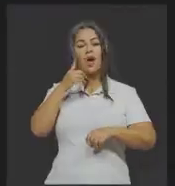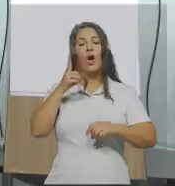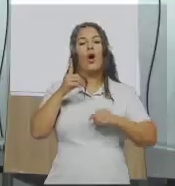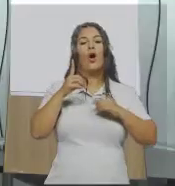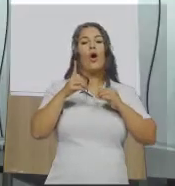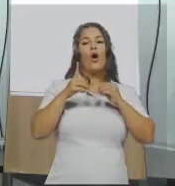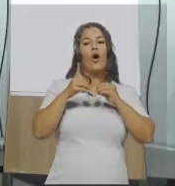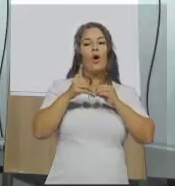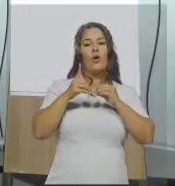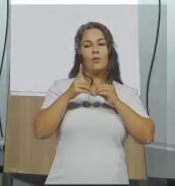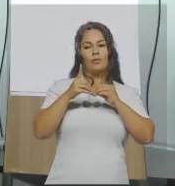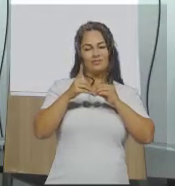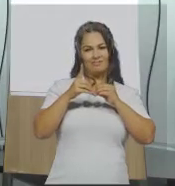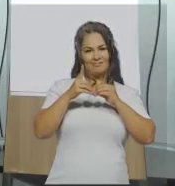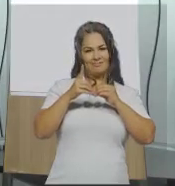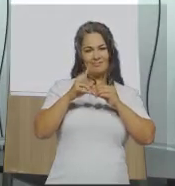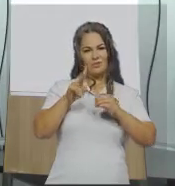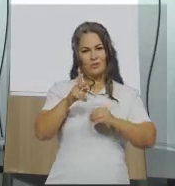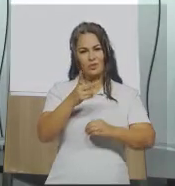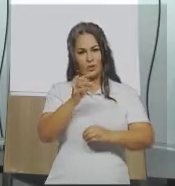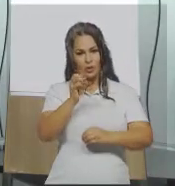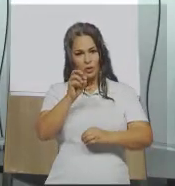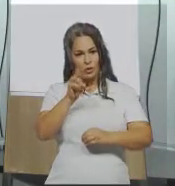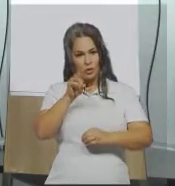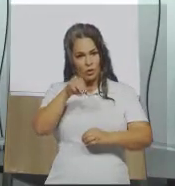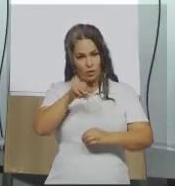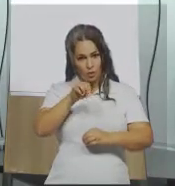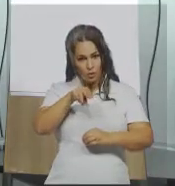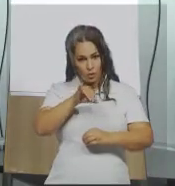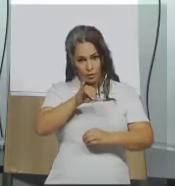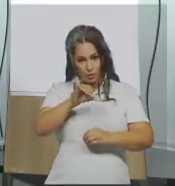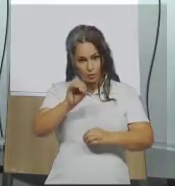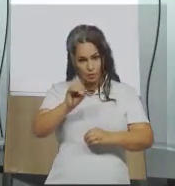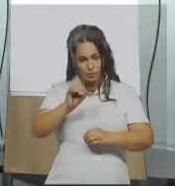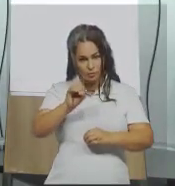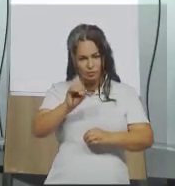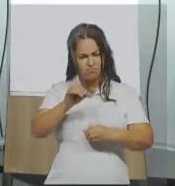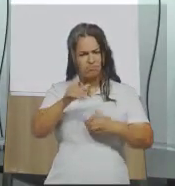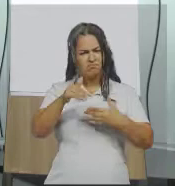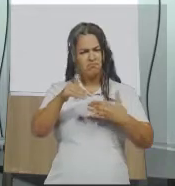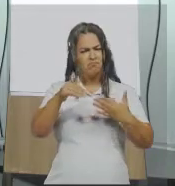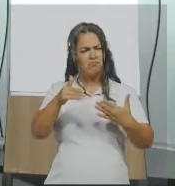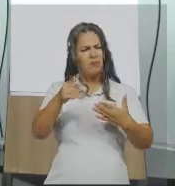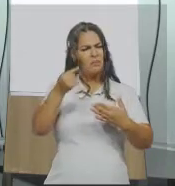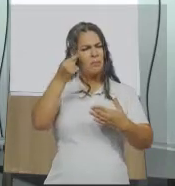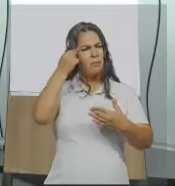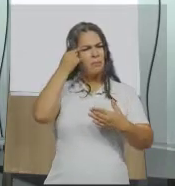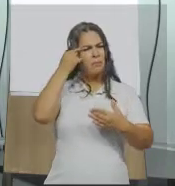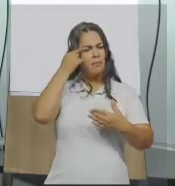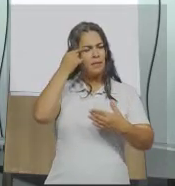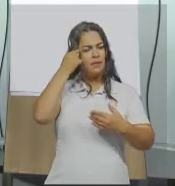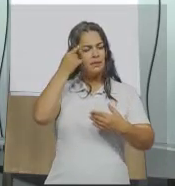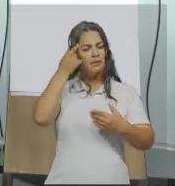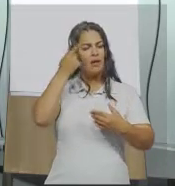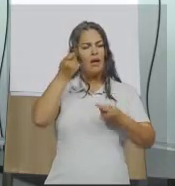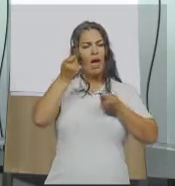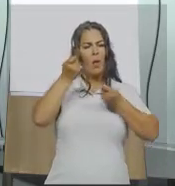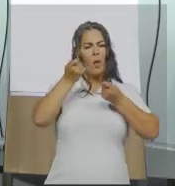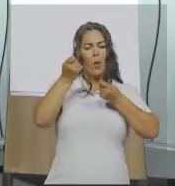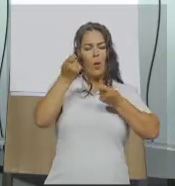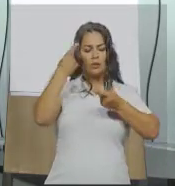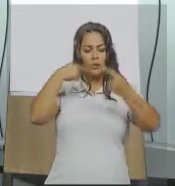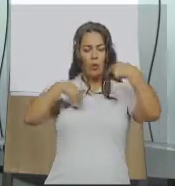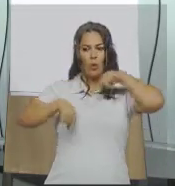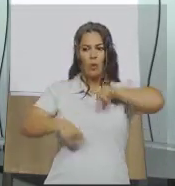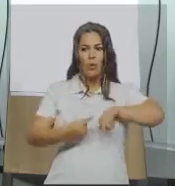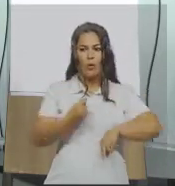Bom, então, muitas vezes nós pensamos que todo o controle do nosso corpo humano é feito pelo sistema nervoso, pelo cérebro, pela